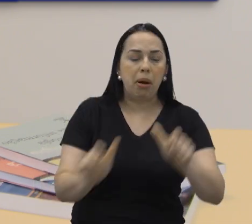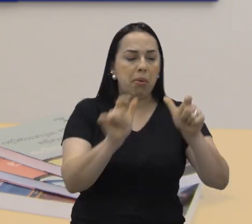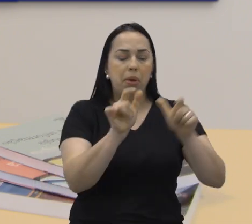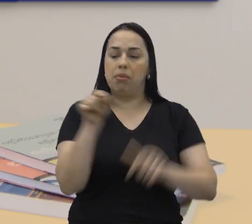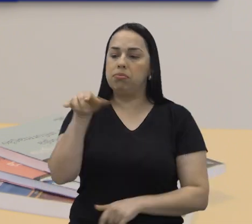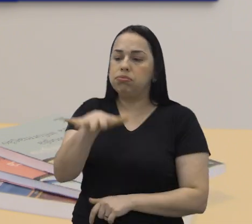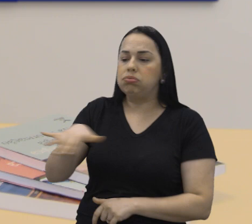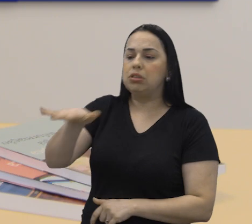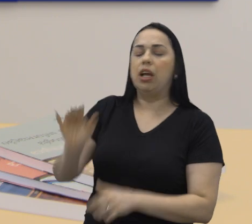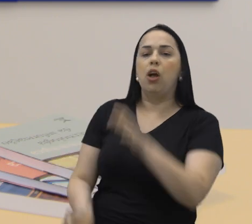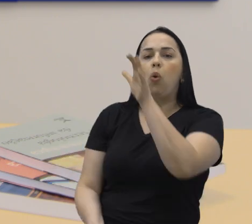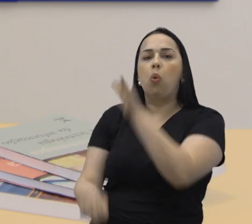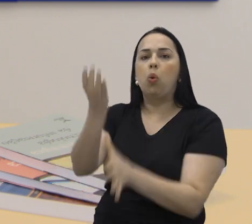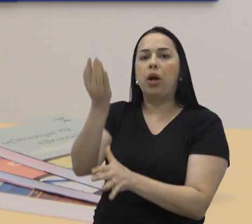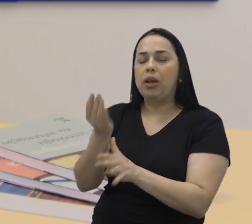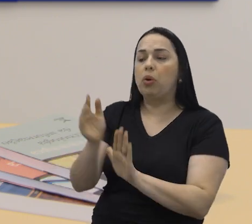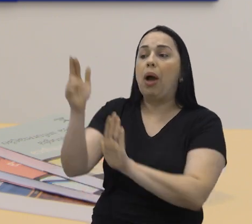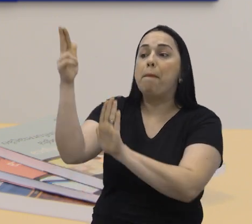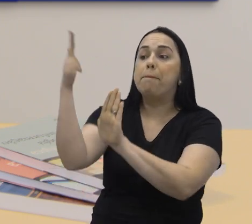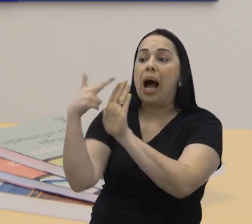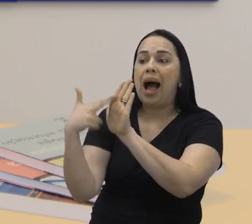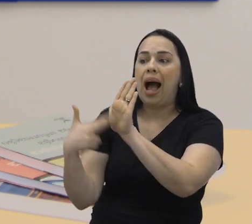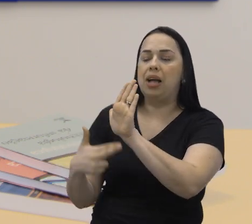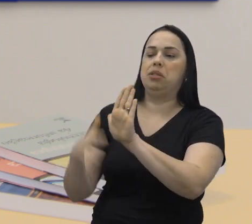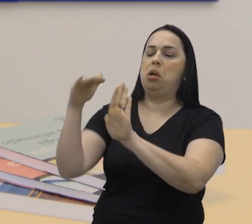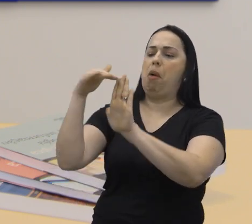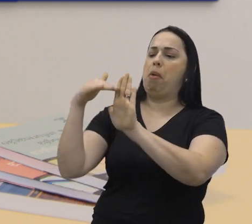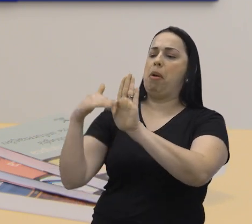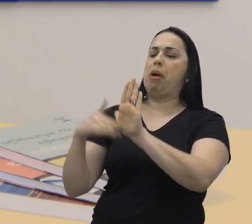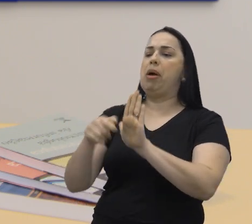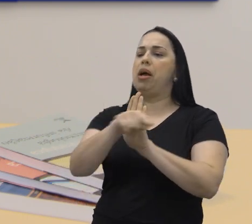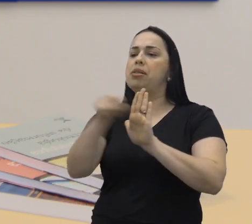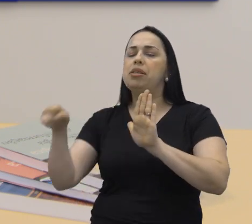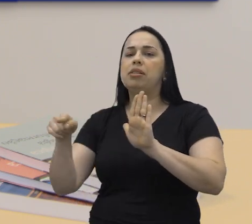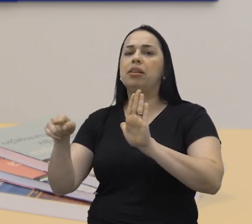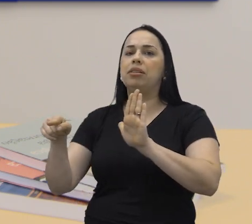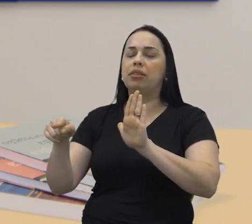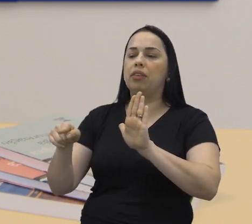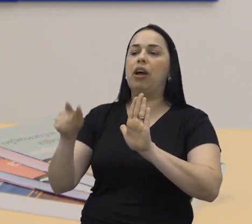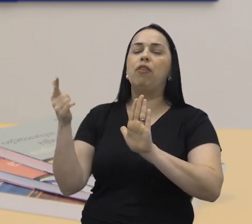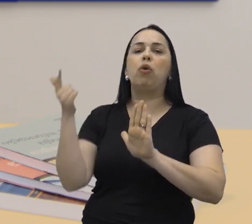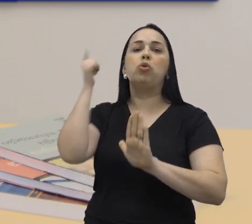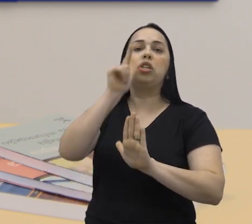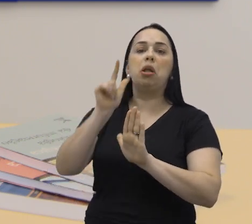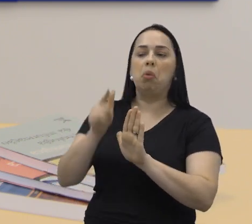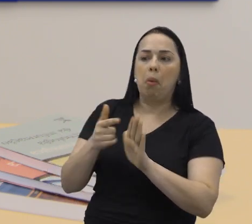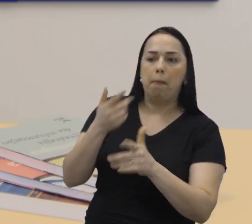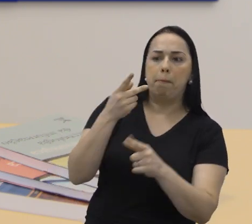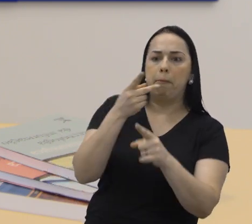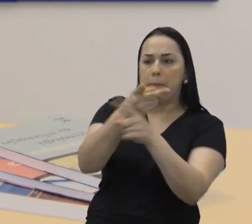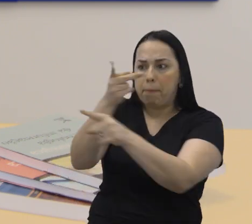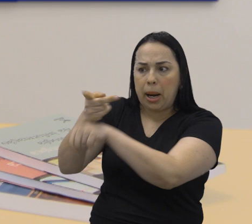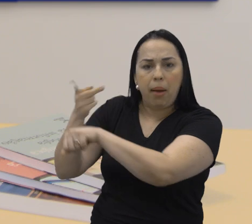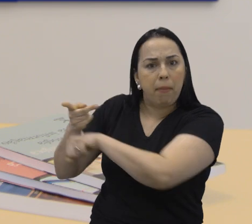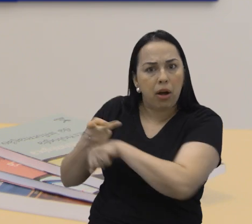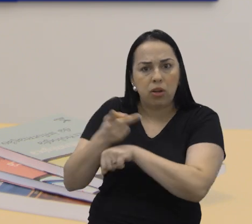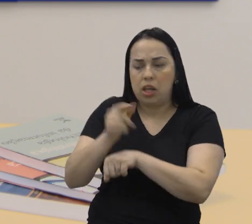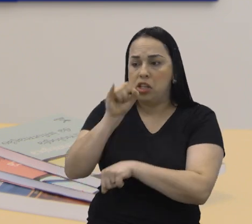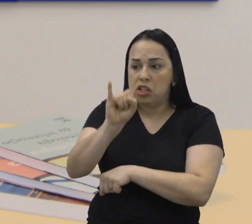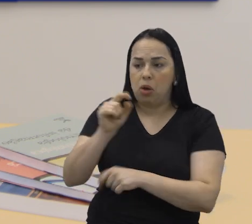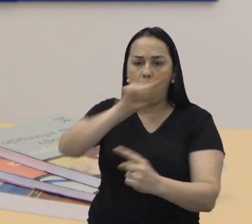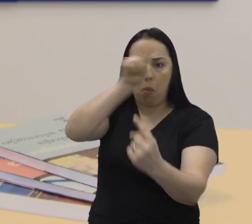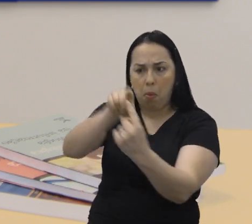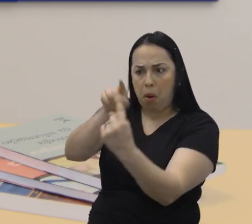gestão de pessoas, eu crio um roteiro em que as pessoas vão sendo premiadas à medida que cumprem